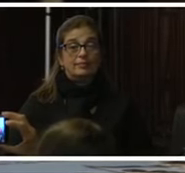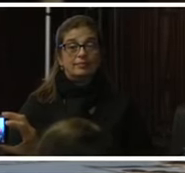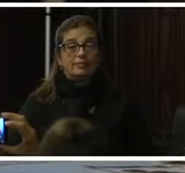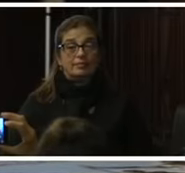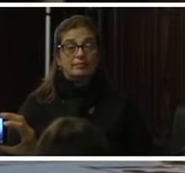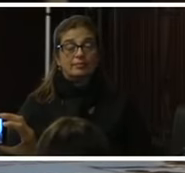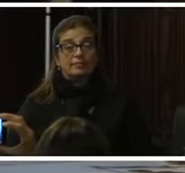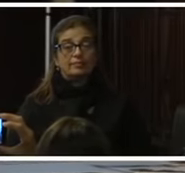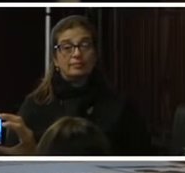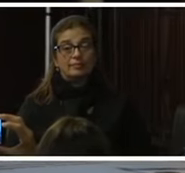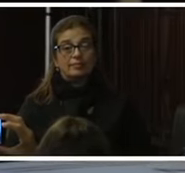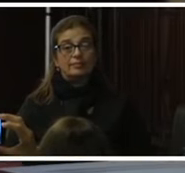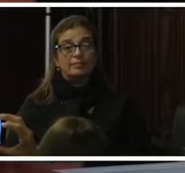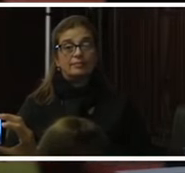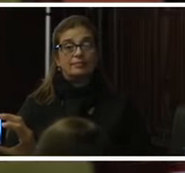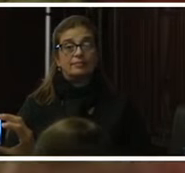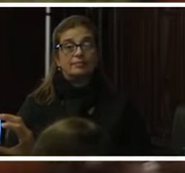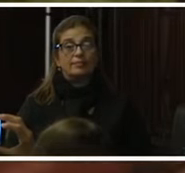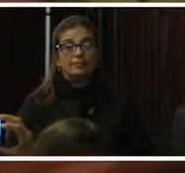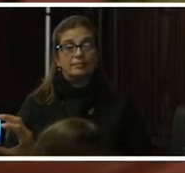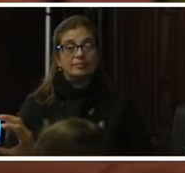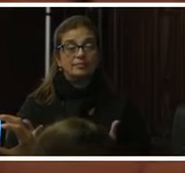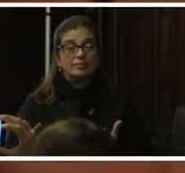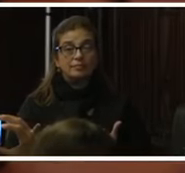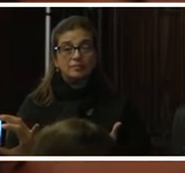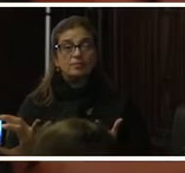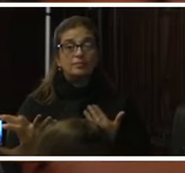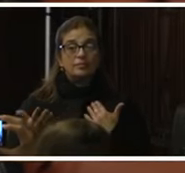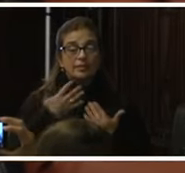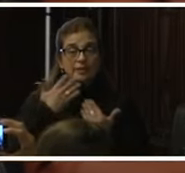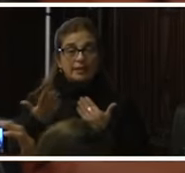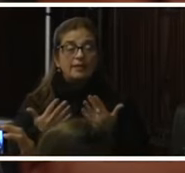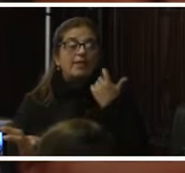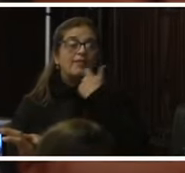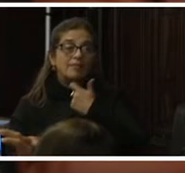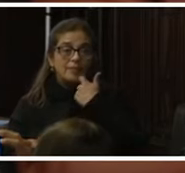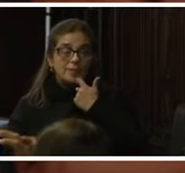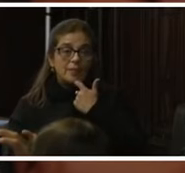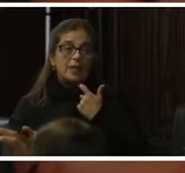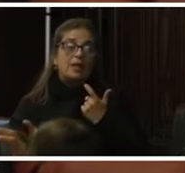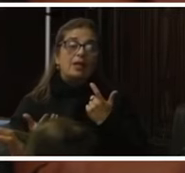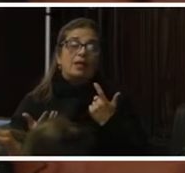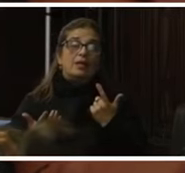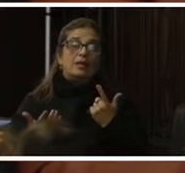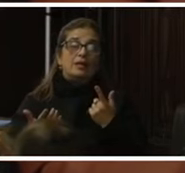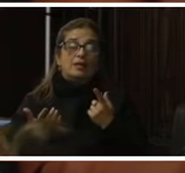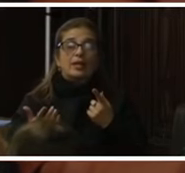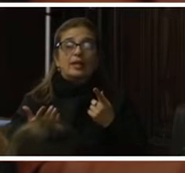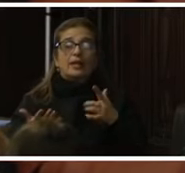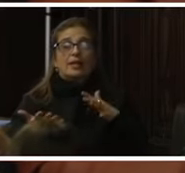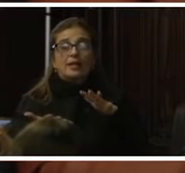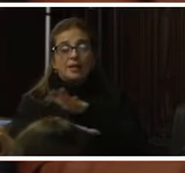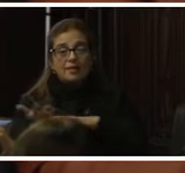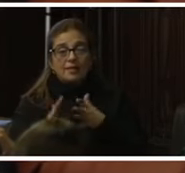bom dia o meu nome é caucaia a galera do povo a galera é nenhum em